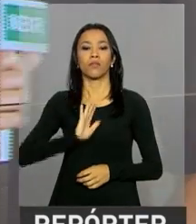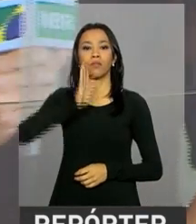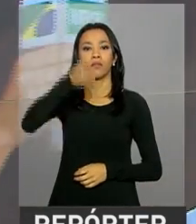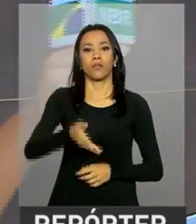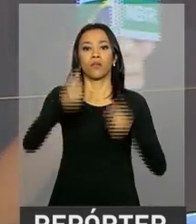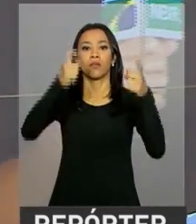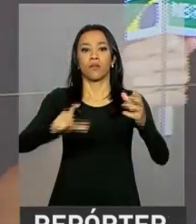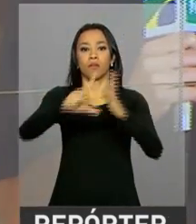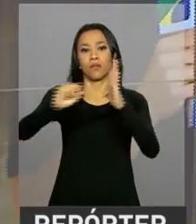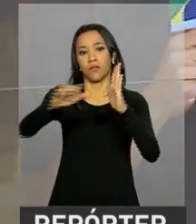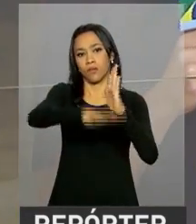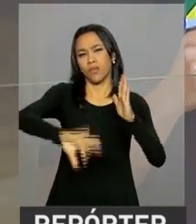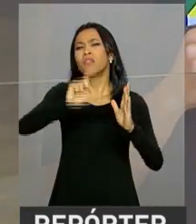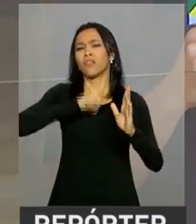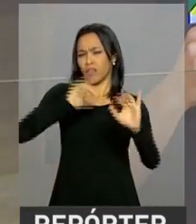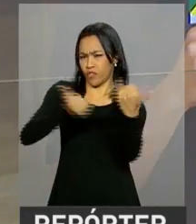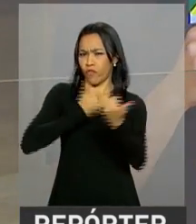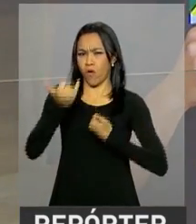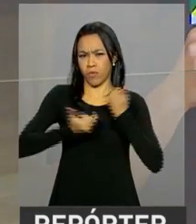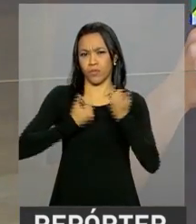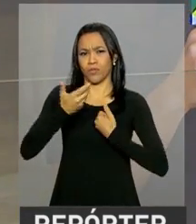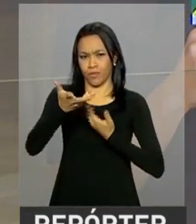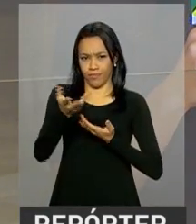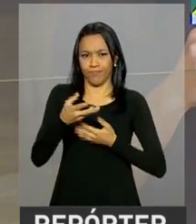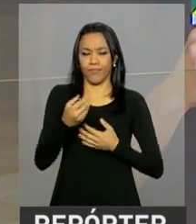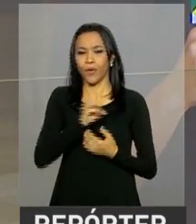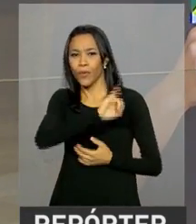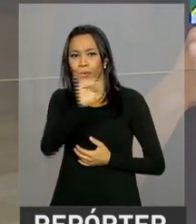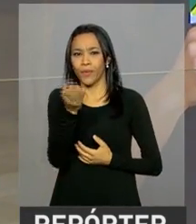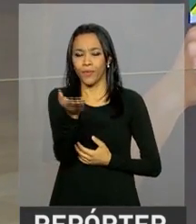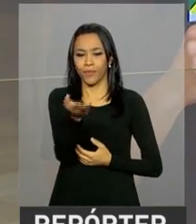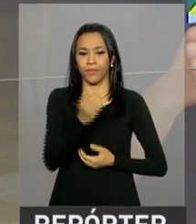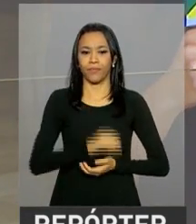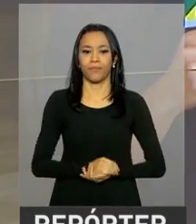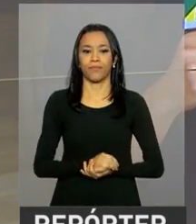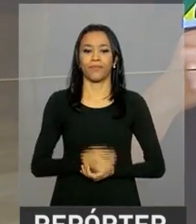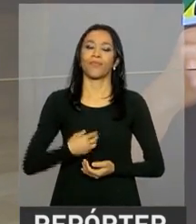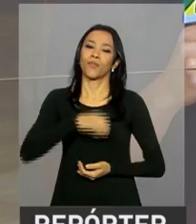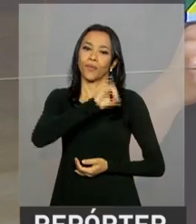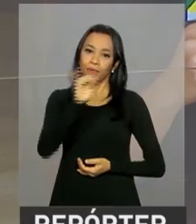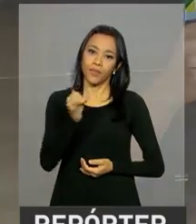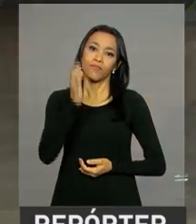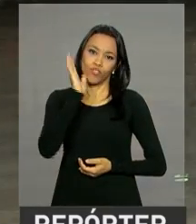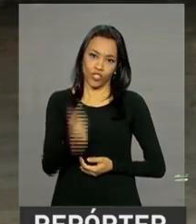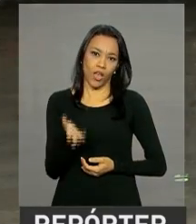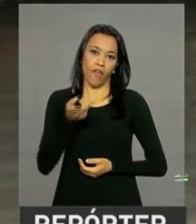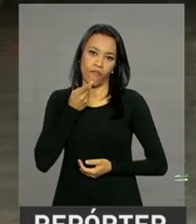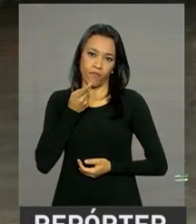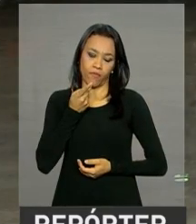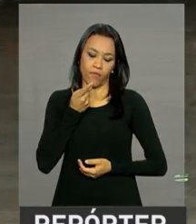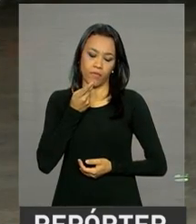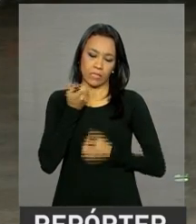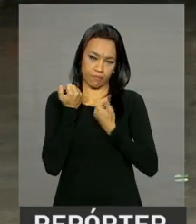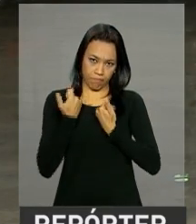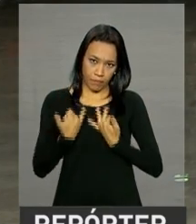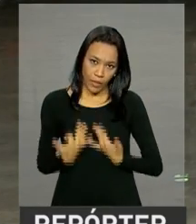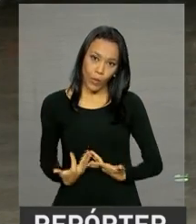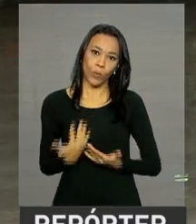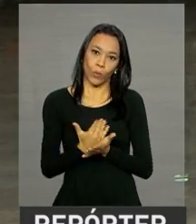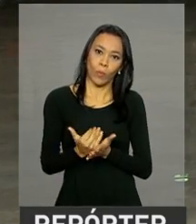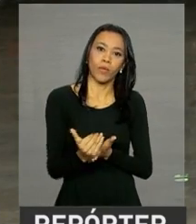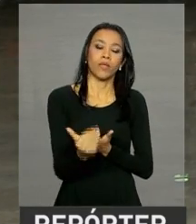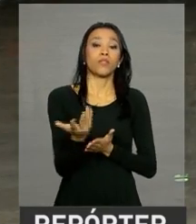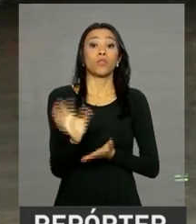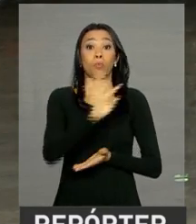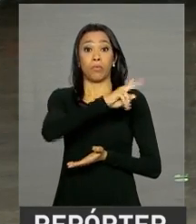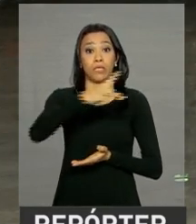Palácio Planalto, tem as informações para a gente de lá do Palácio. Oi, Paola. Oi, Leandro. Como você explicou no começo do bloco, o